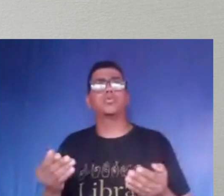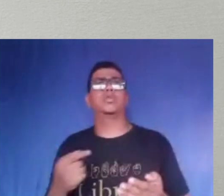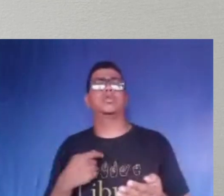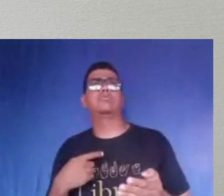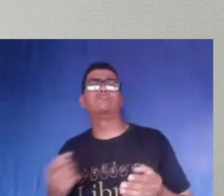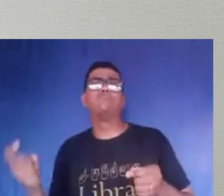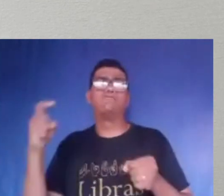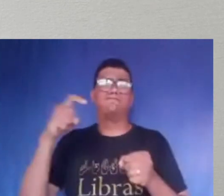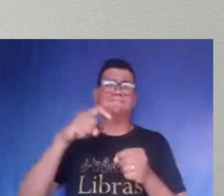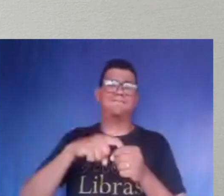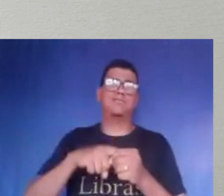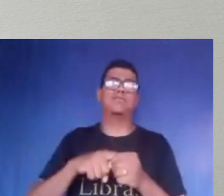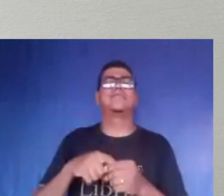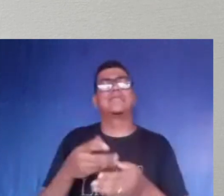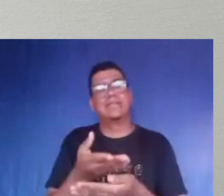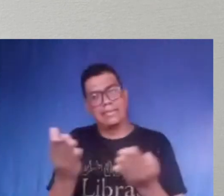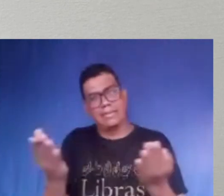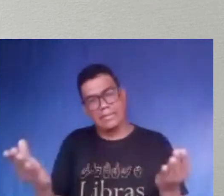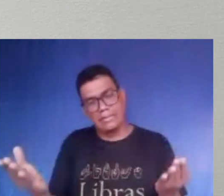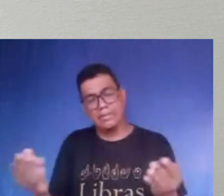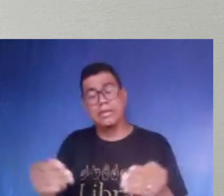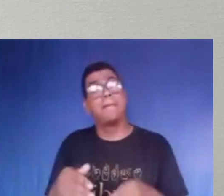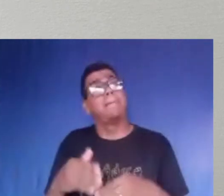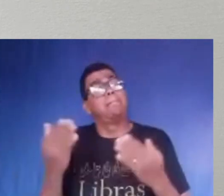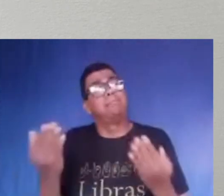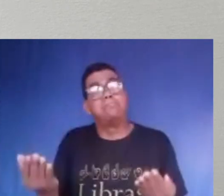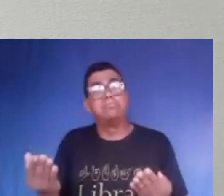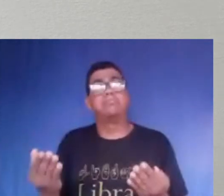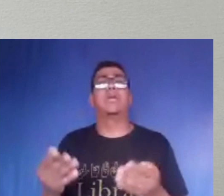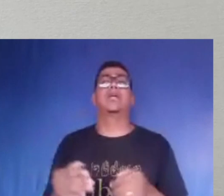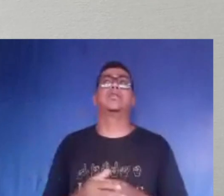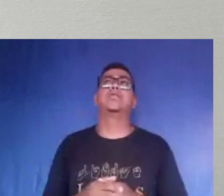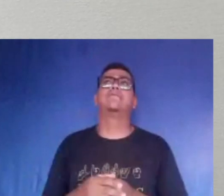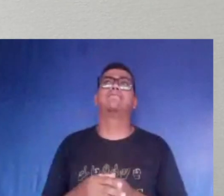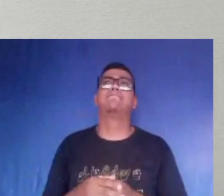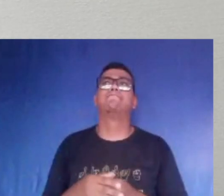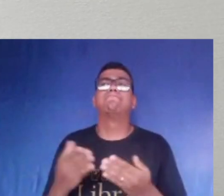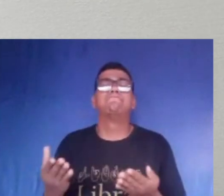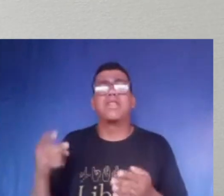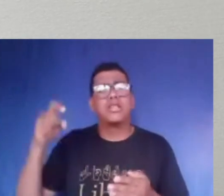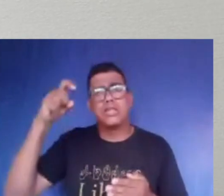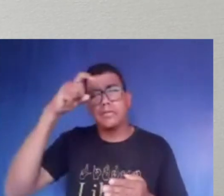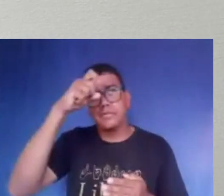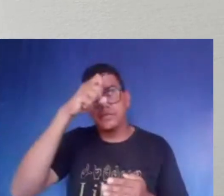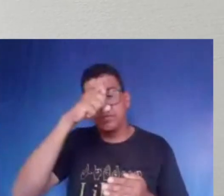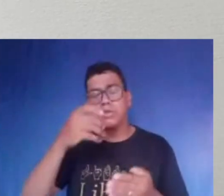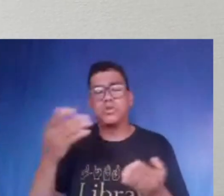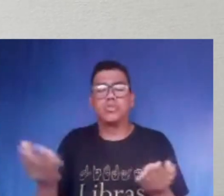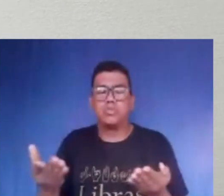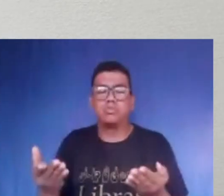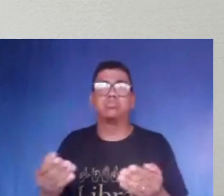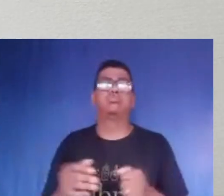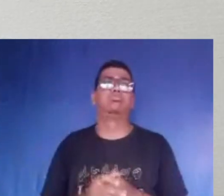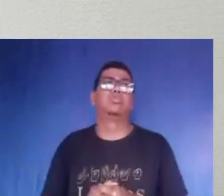seria a data que eu estaria mais uma vez retornando à amada igreja para poder compartilhar a palavra do Senhor, mas quis